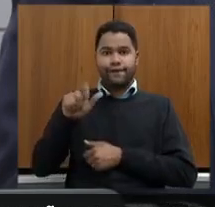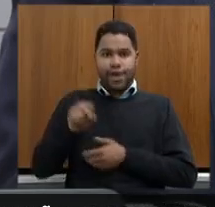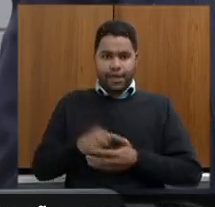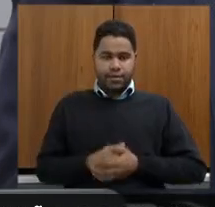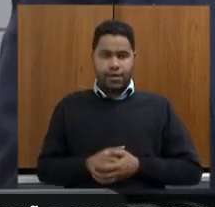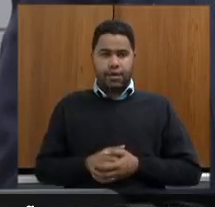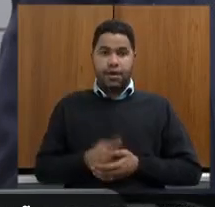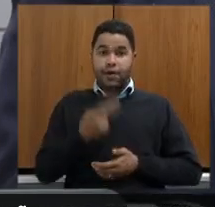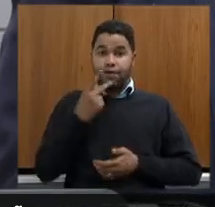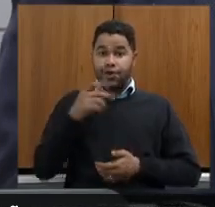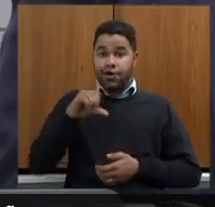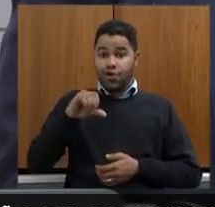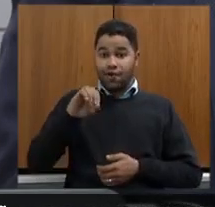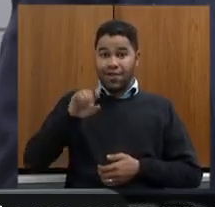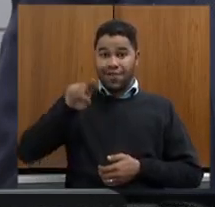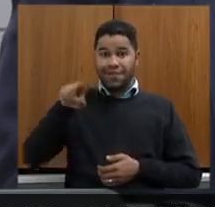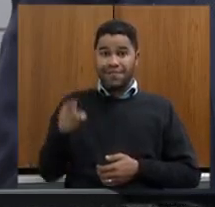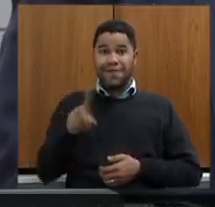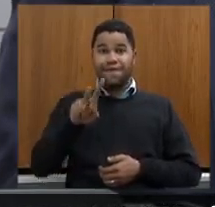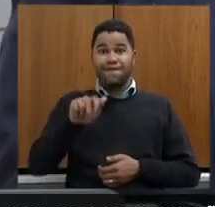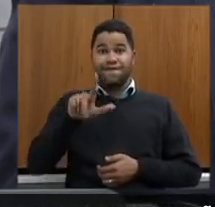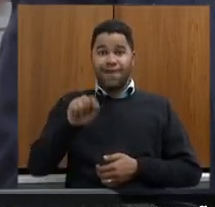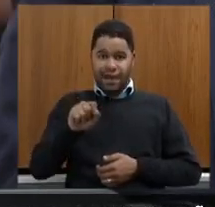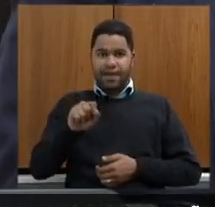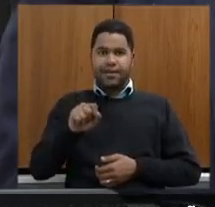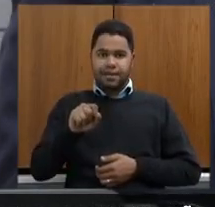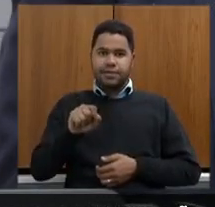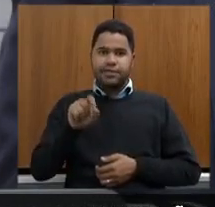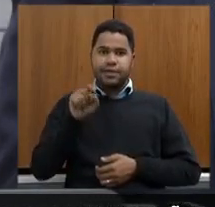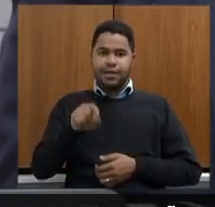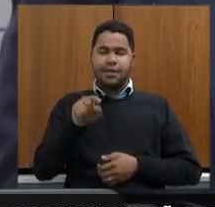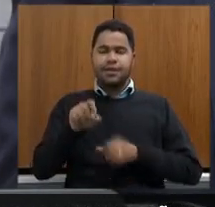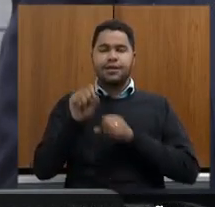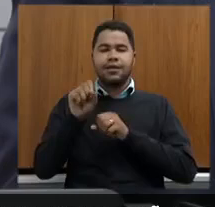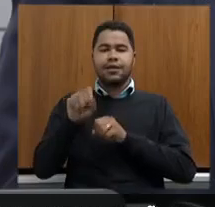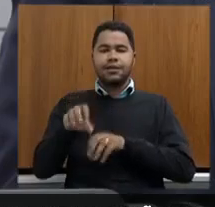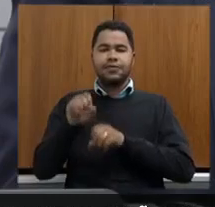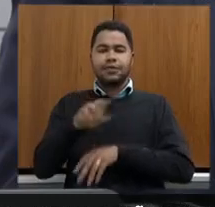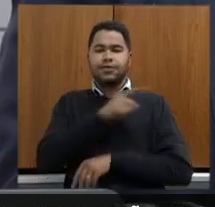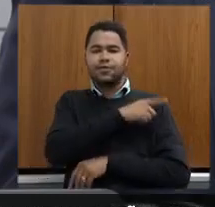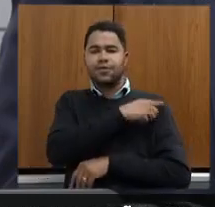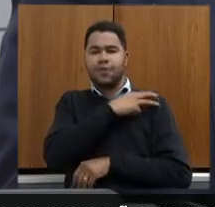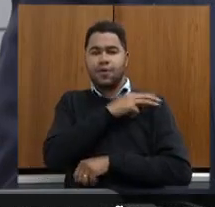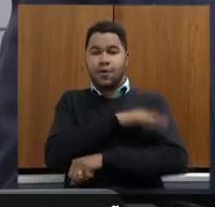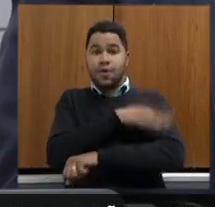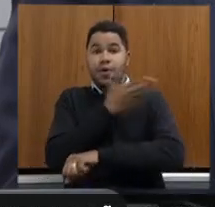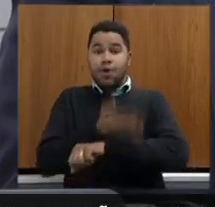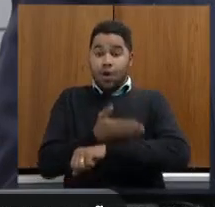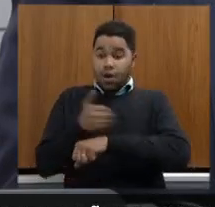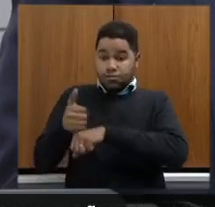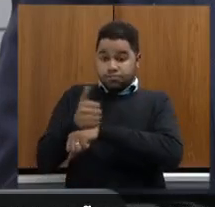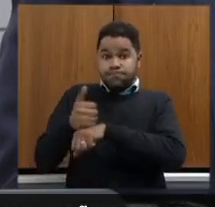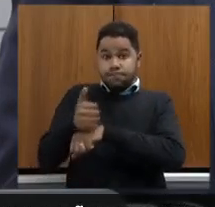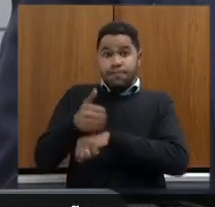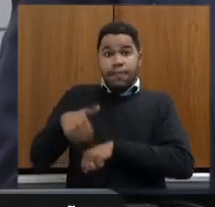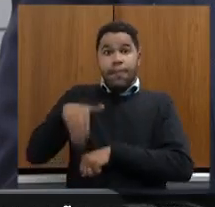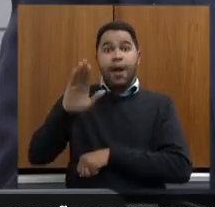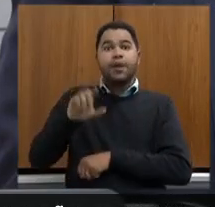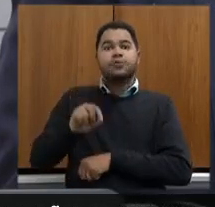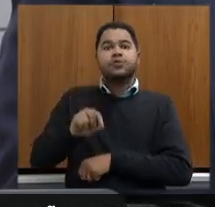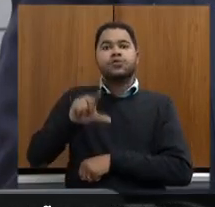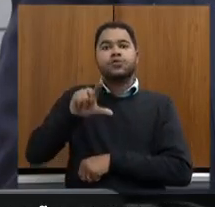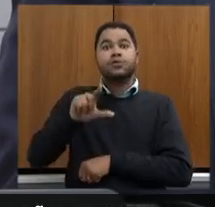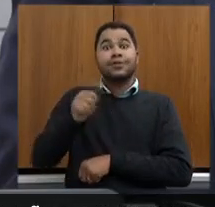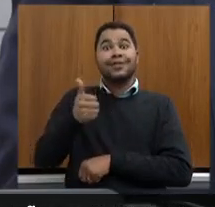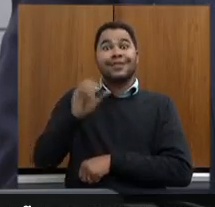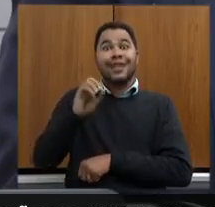gente está falando de 90 mil vagas de ensino médio em tempo integral em relação ao ensino profissionalizante ainda mais expressivo um aumento